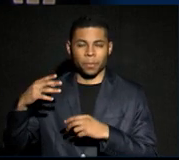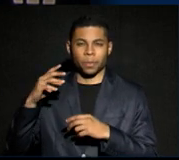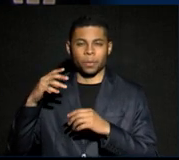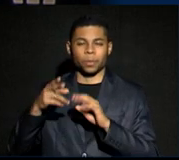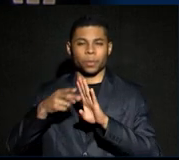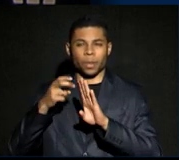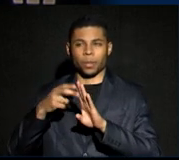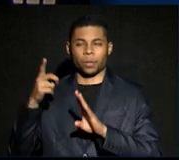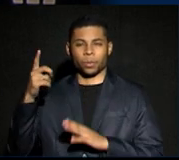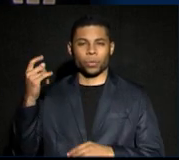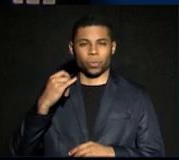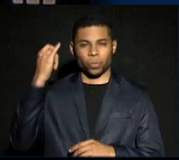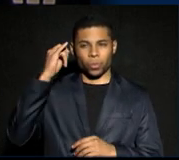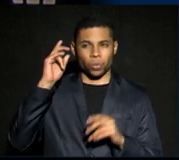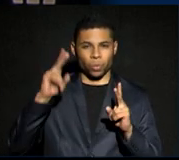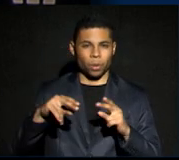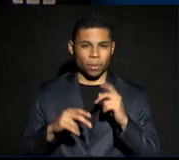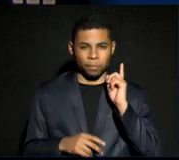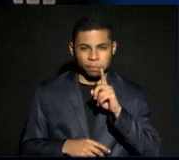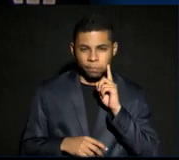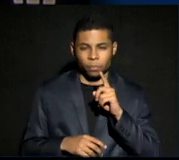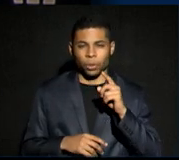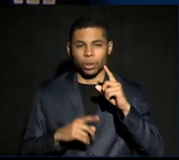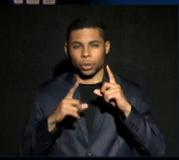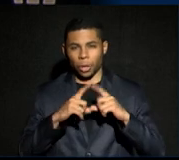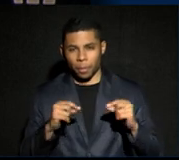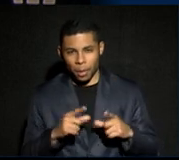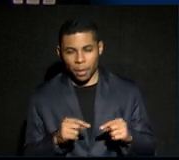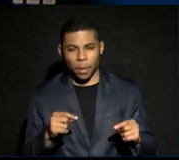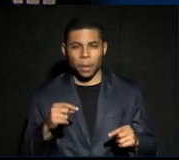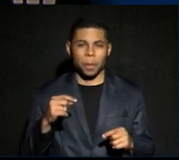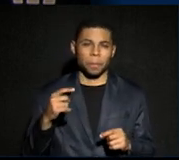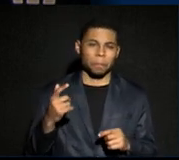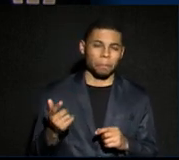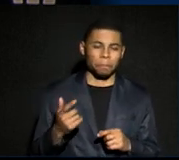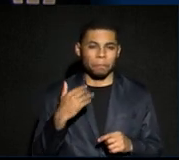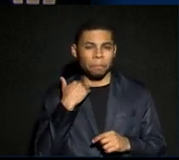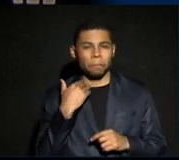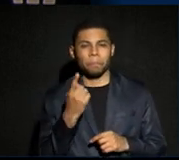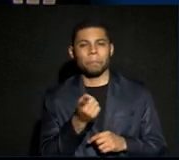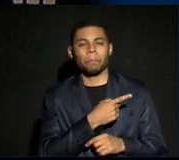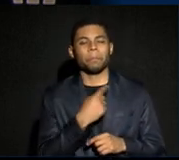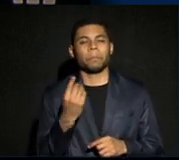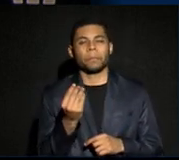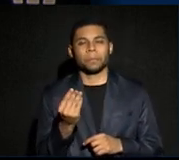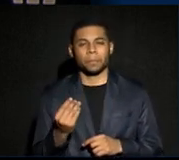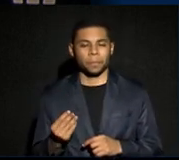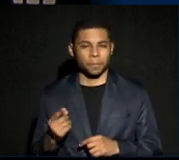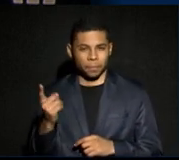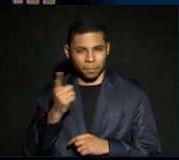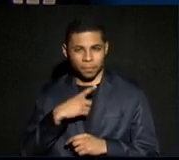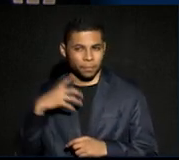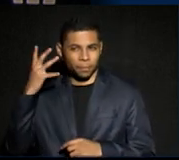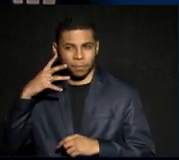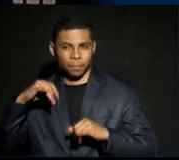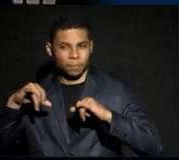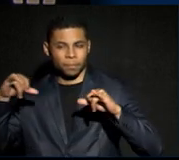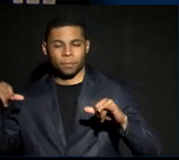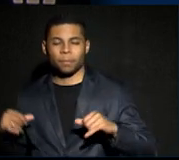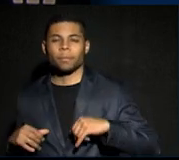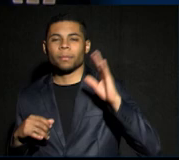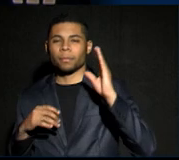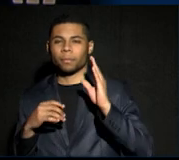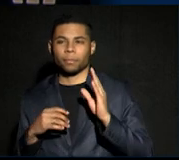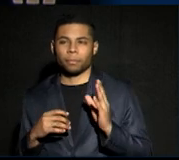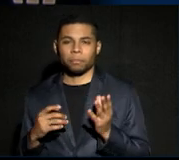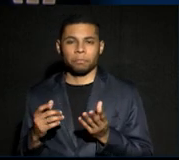taxa de juros num ritmo tão forte quanto nos Estados Unidos, o Japão, o Banco Central está mais com o discurso